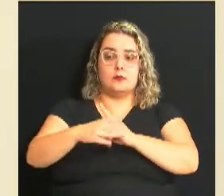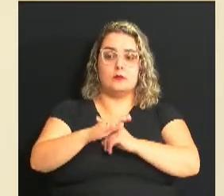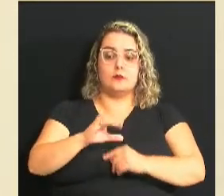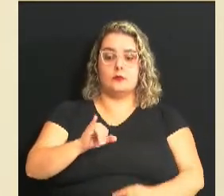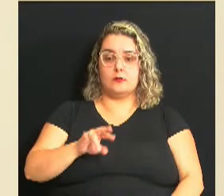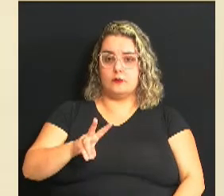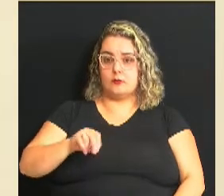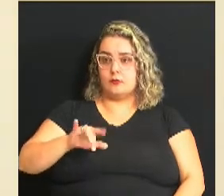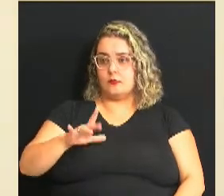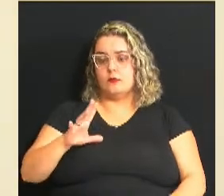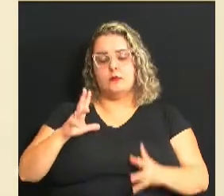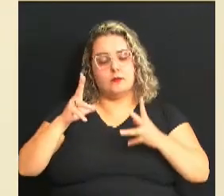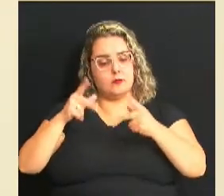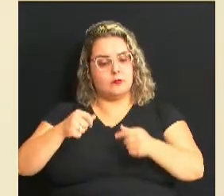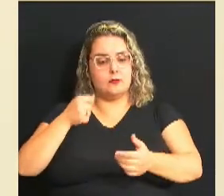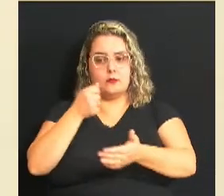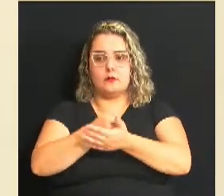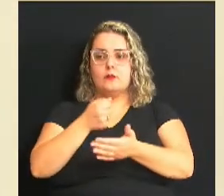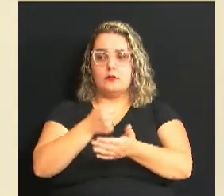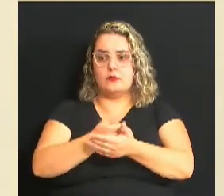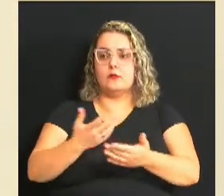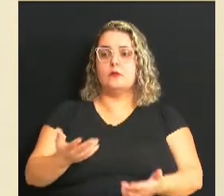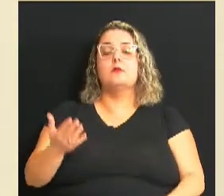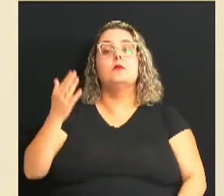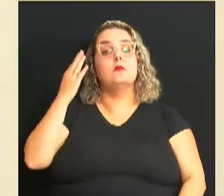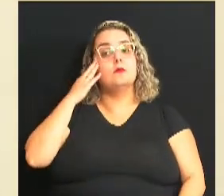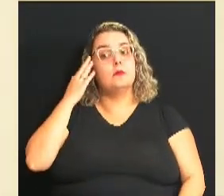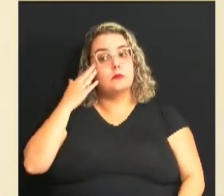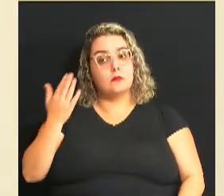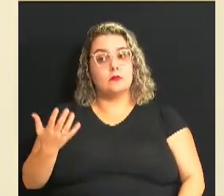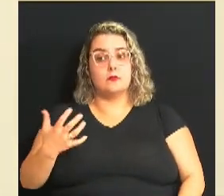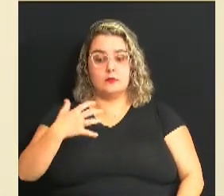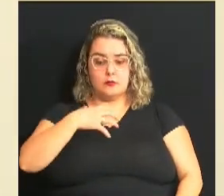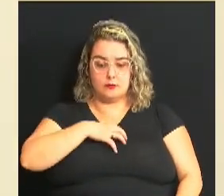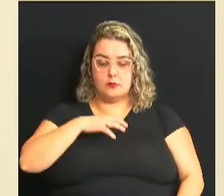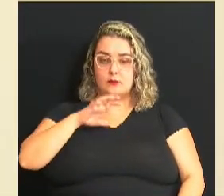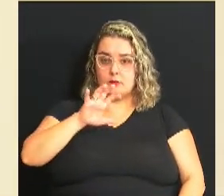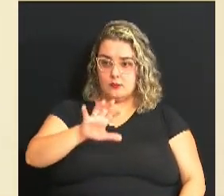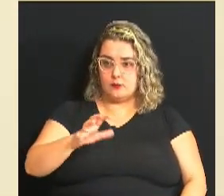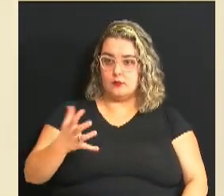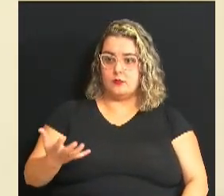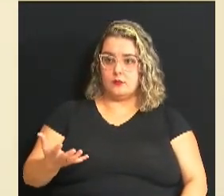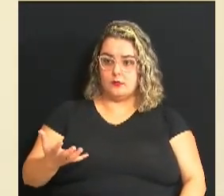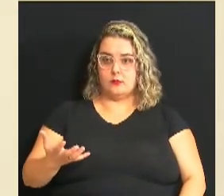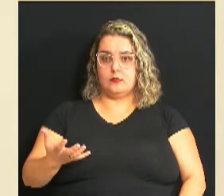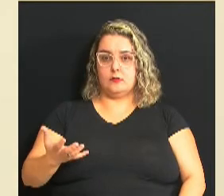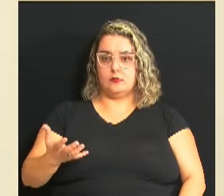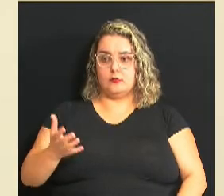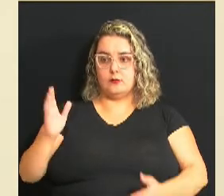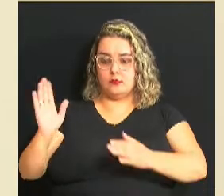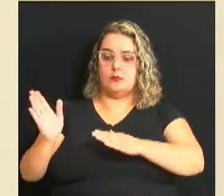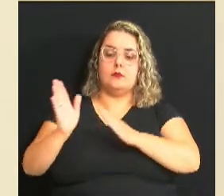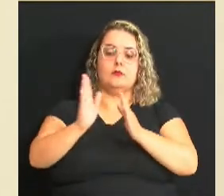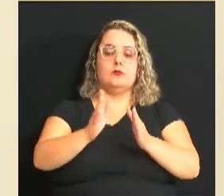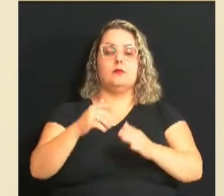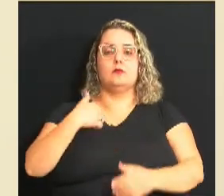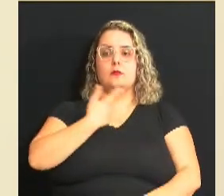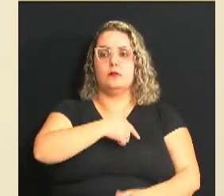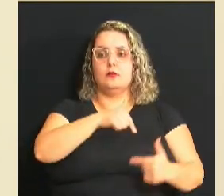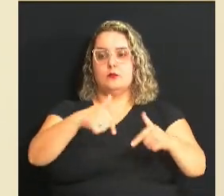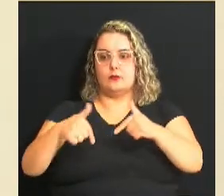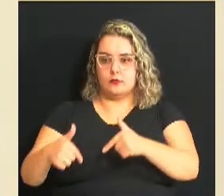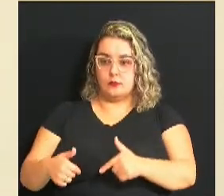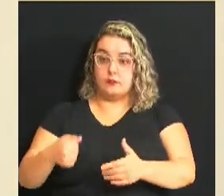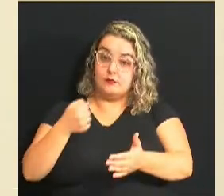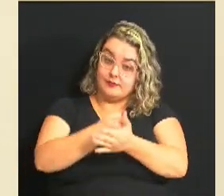as cobranças, a gente entende que é a forma que dá o norte do nosso trabalho, seja sobre